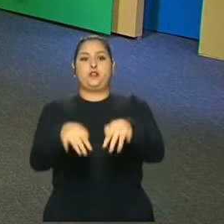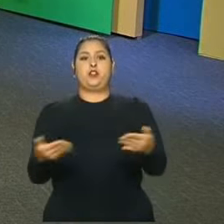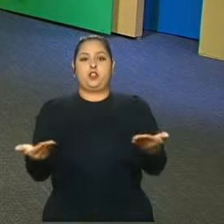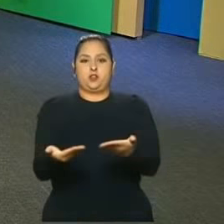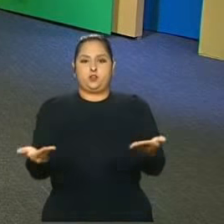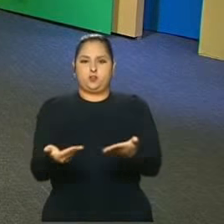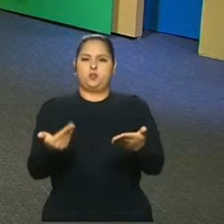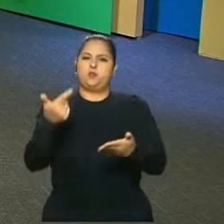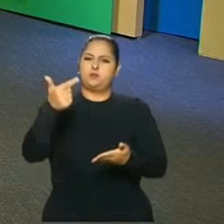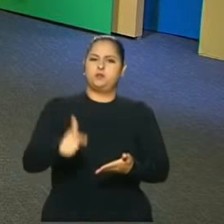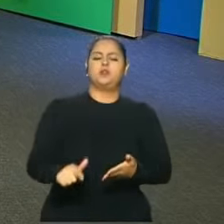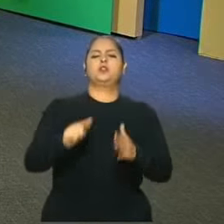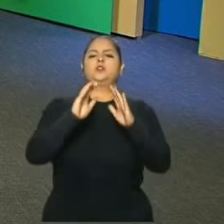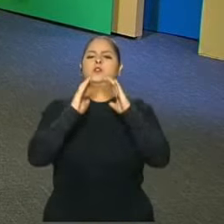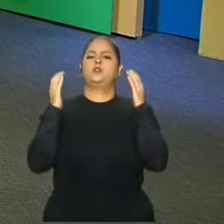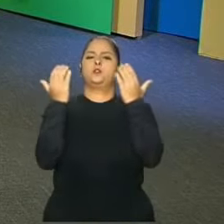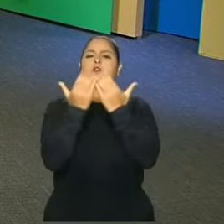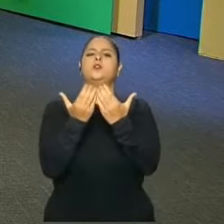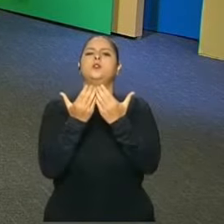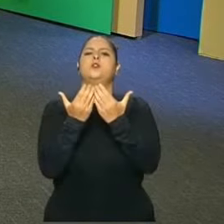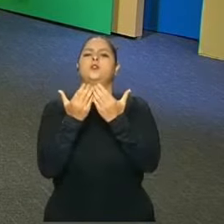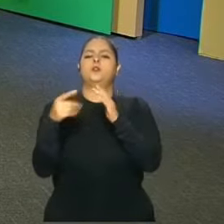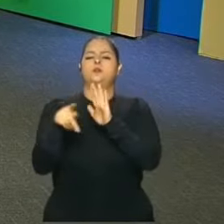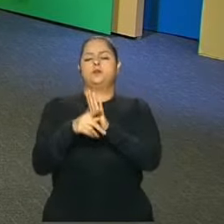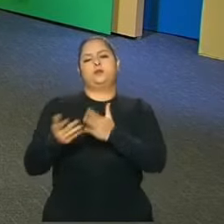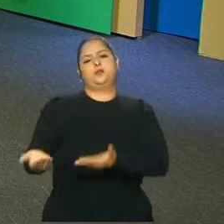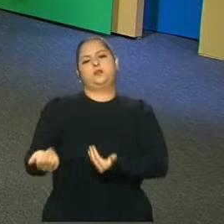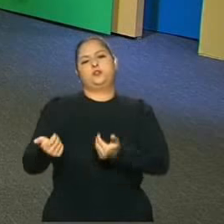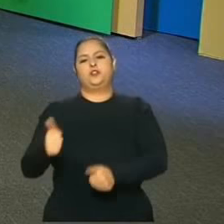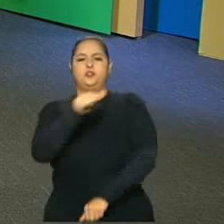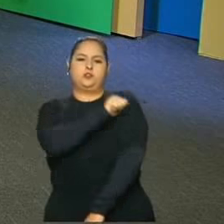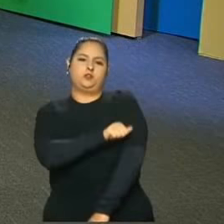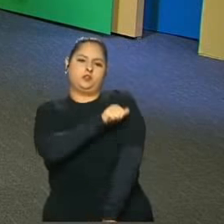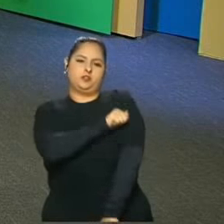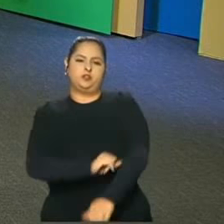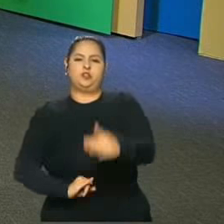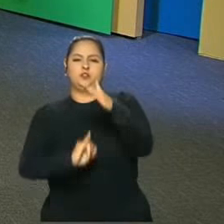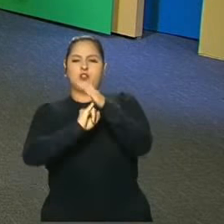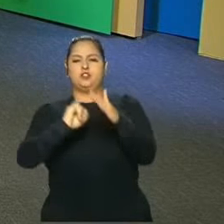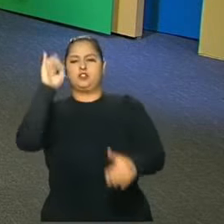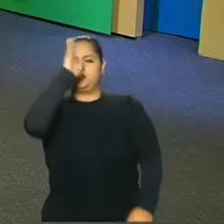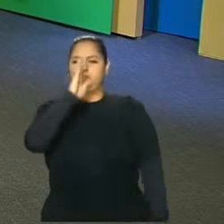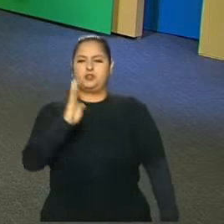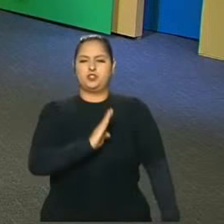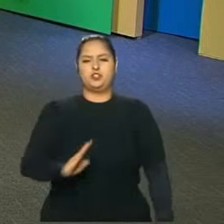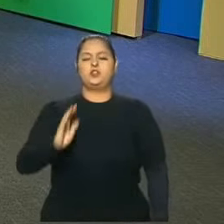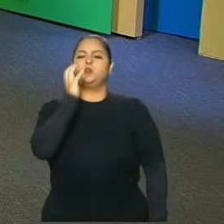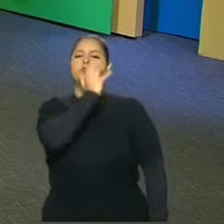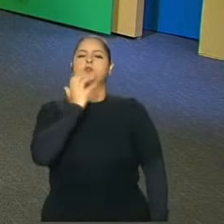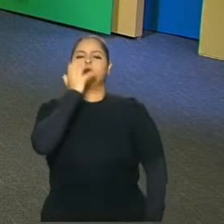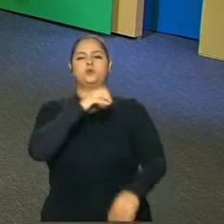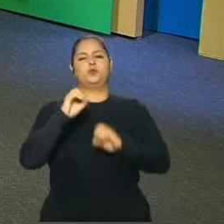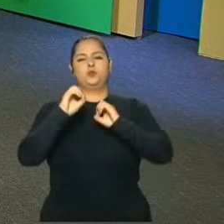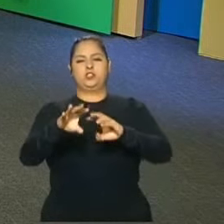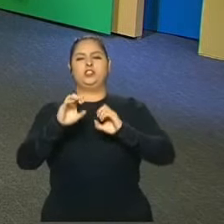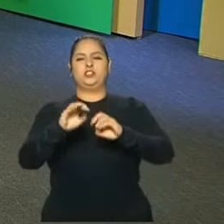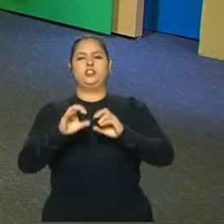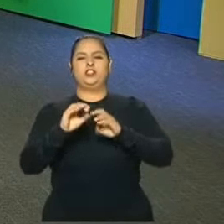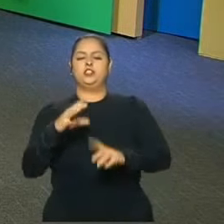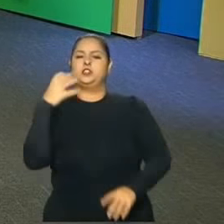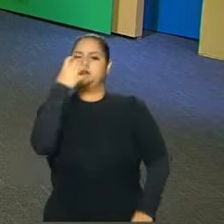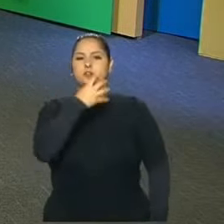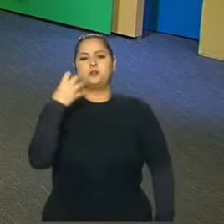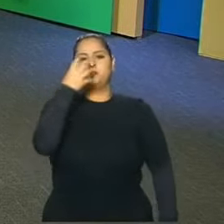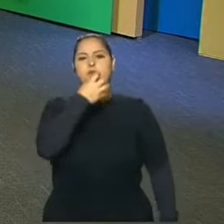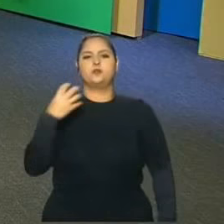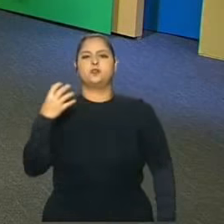então, mais um número do Coro Laboratório Juvenil do Rio de Janeiro, do Instituto Brasileiro de Música e Educação. É a música